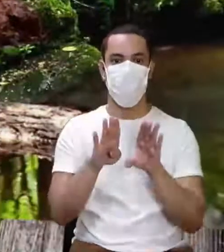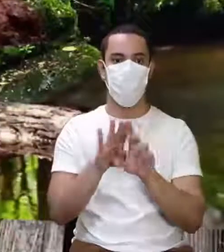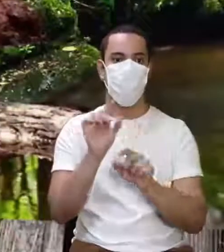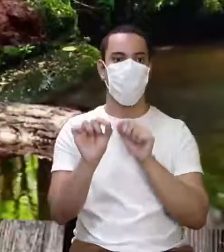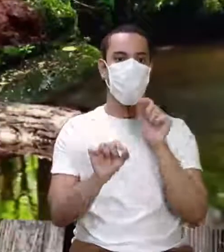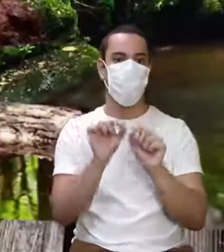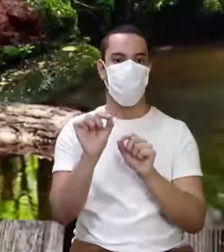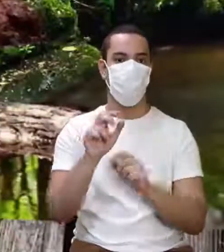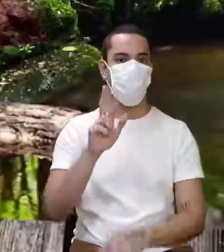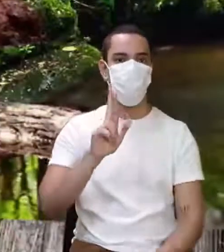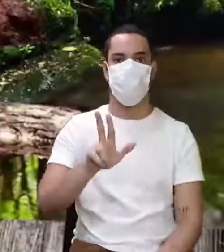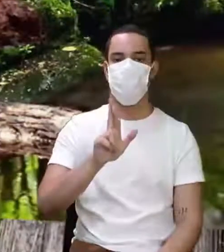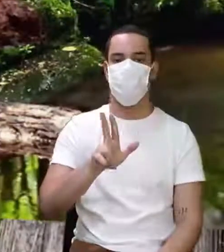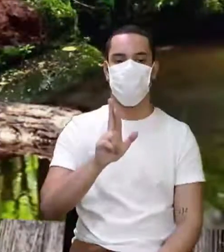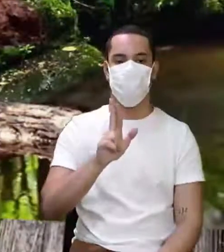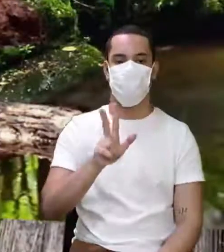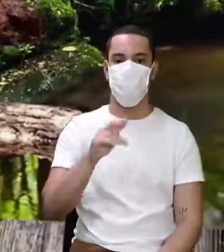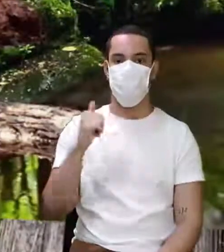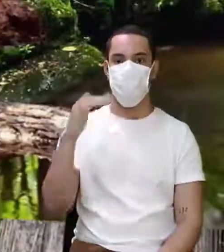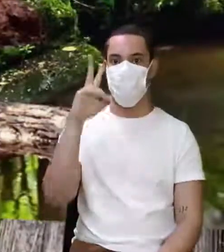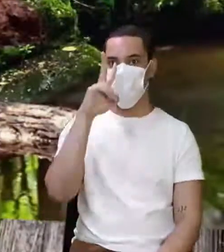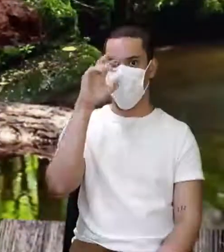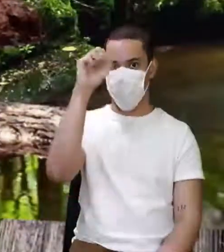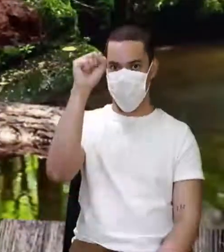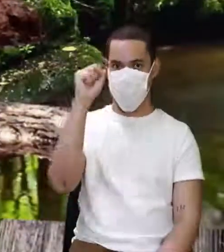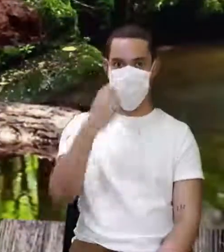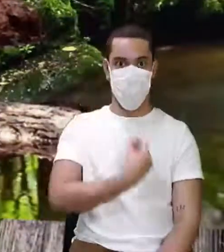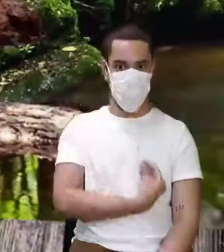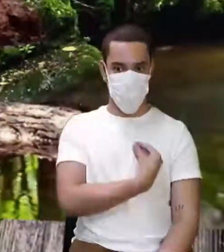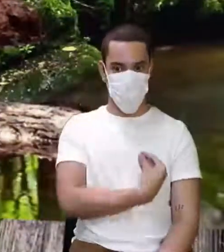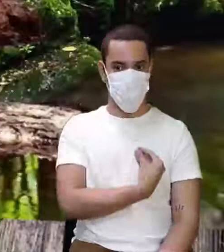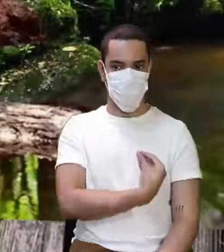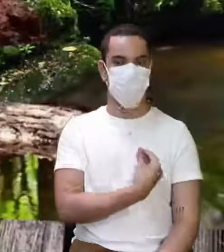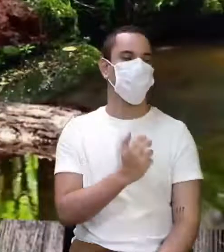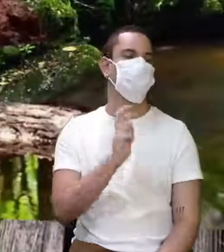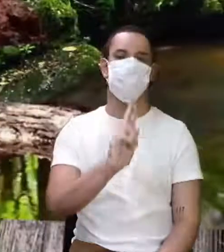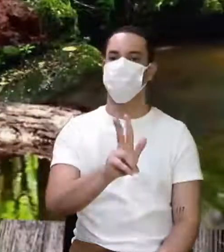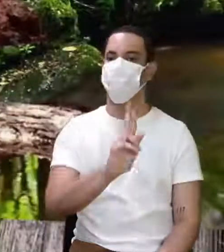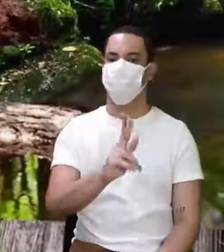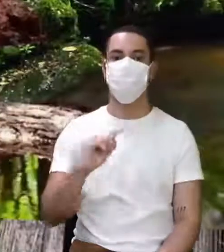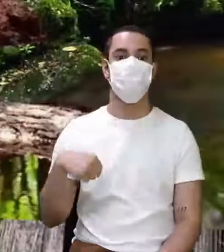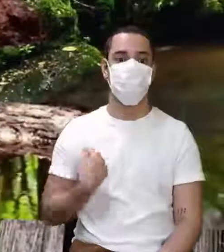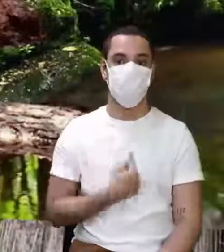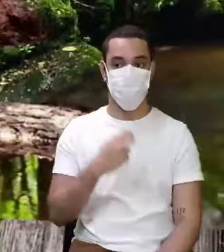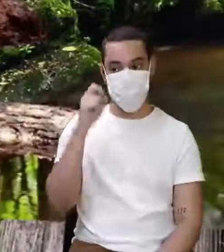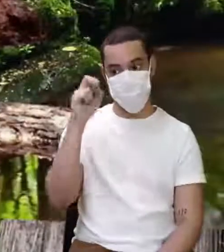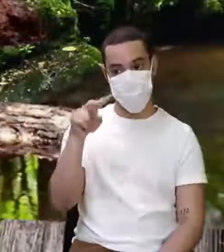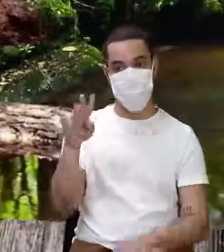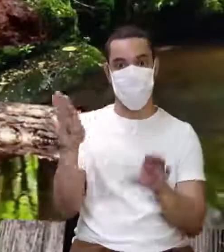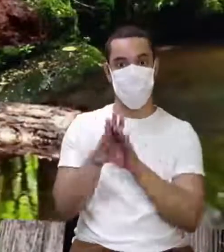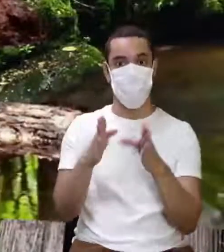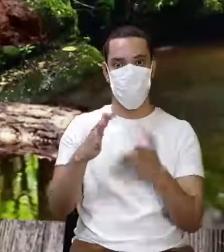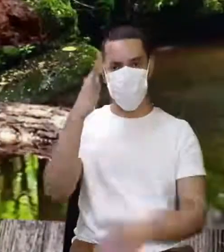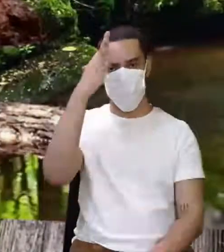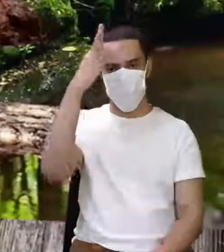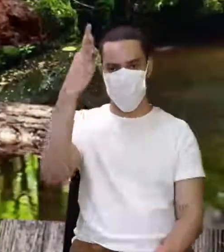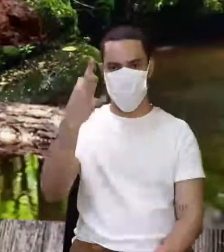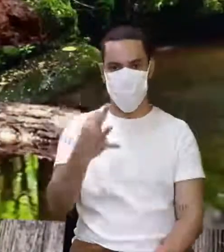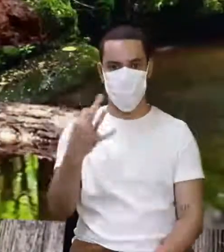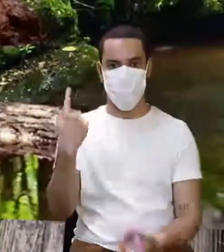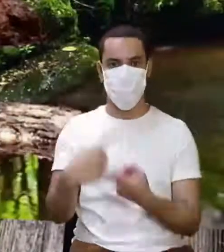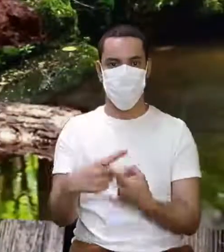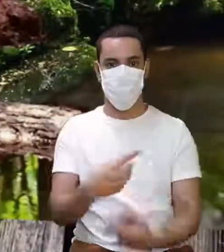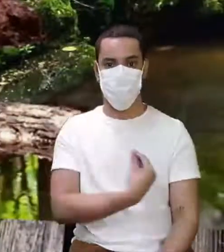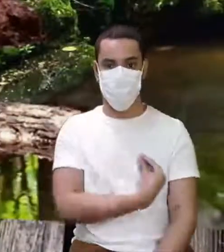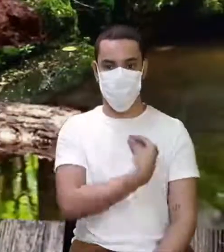é aqueles mais fortes que sobrevivem, né? A gente viu e agora a gente tem convicção que quem